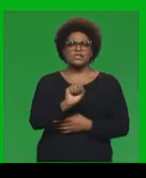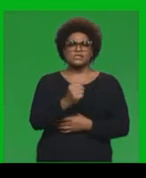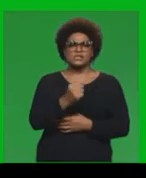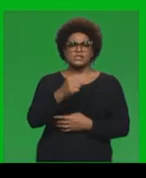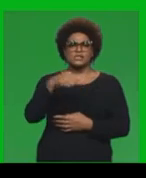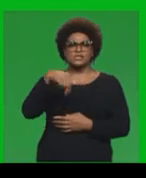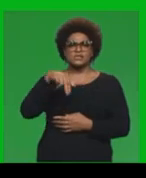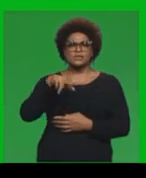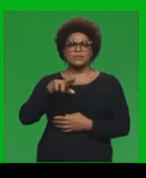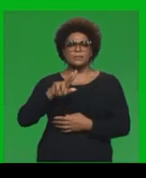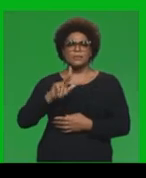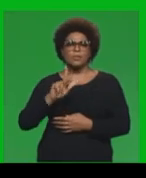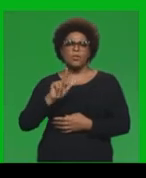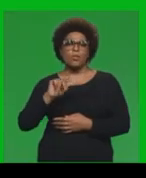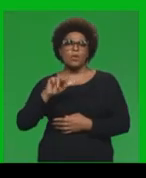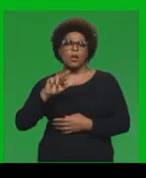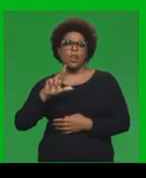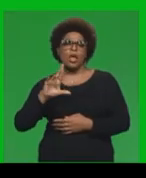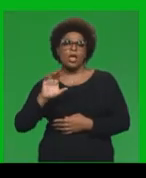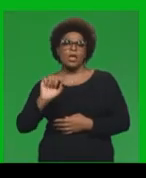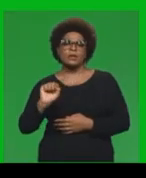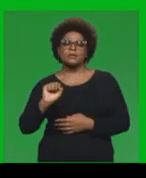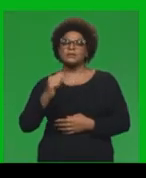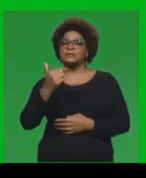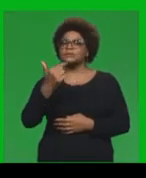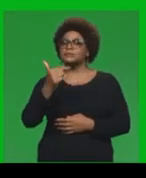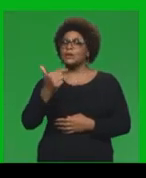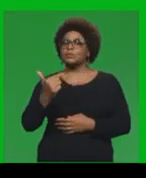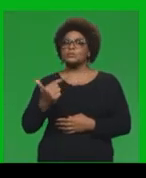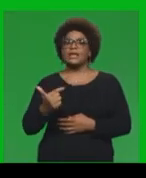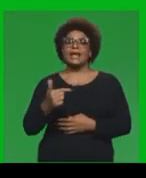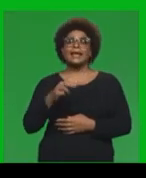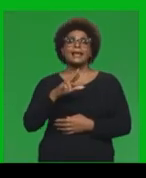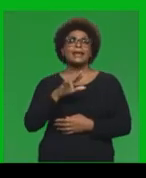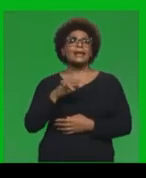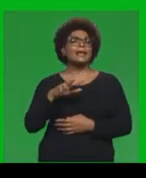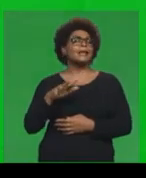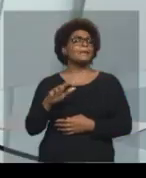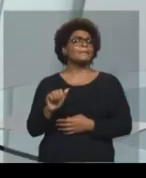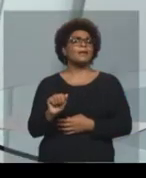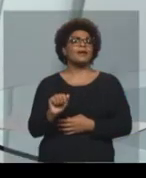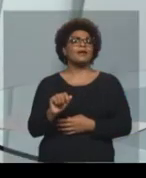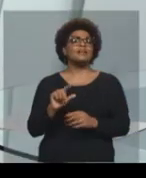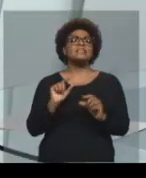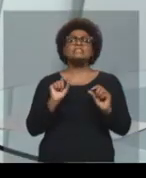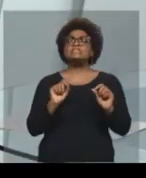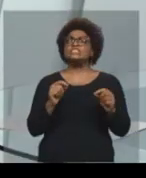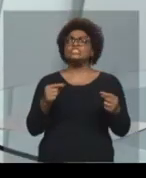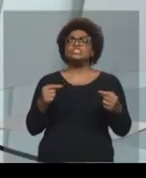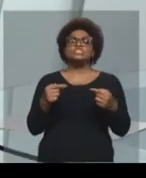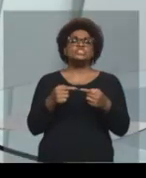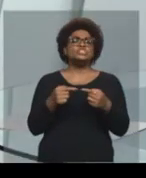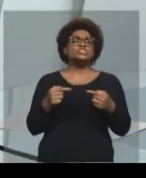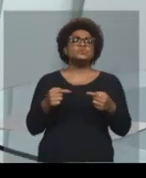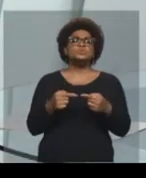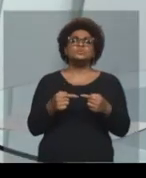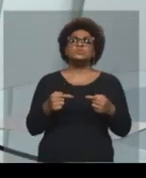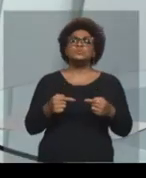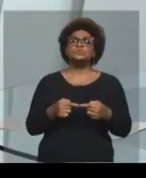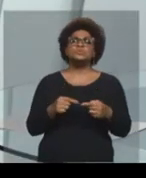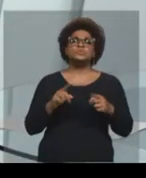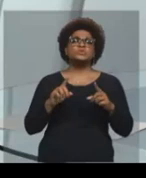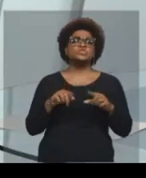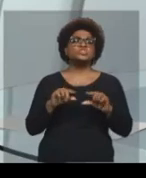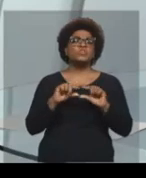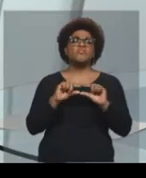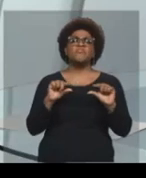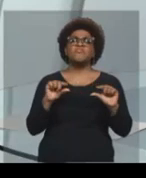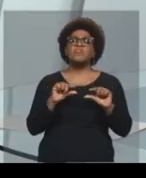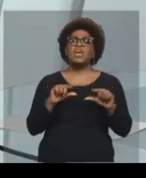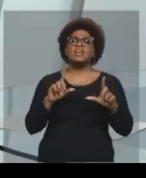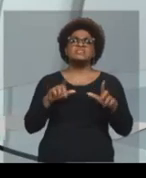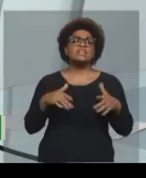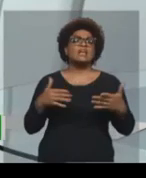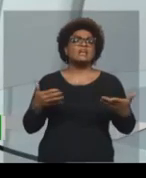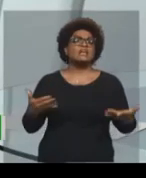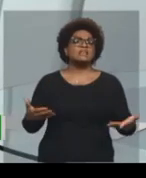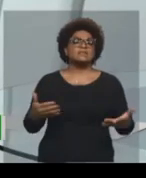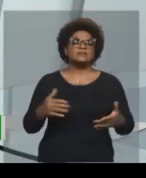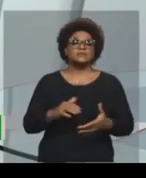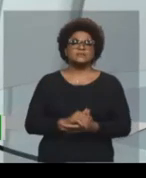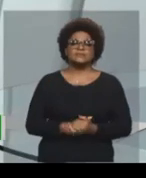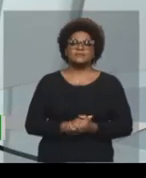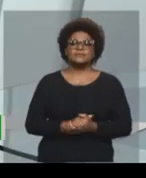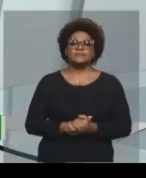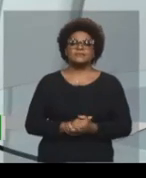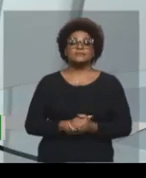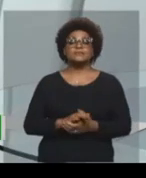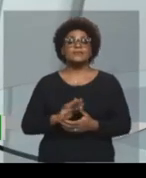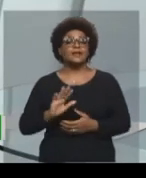desse tipo de verso, professora? Então, nós temos os versos brancos, né, e os